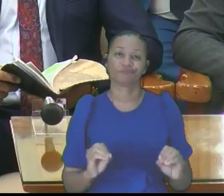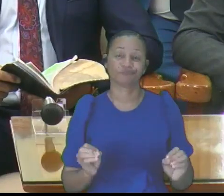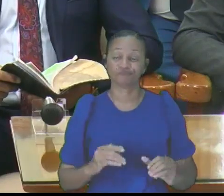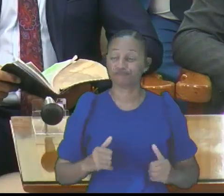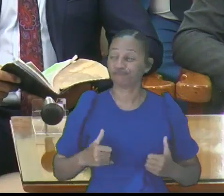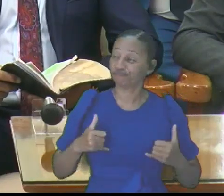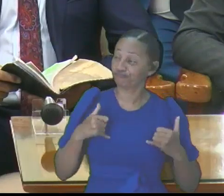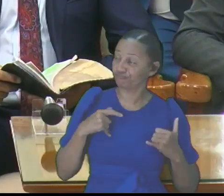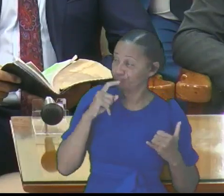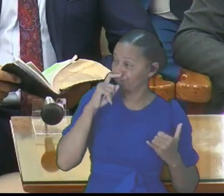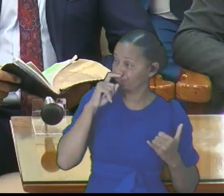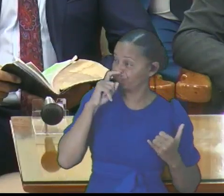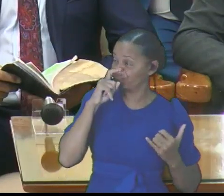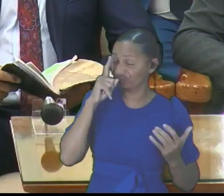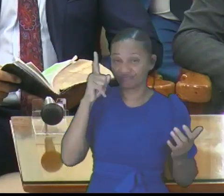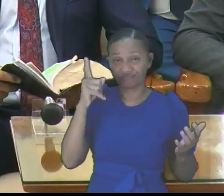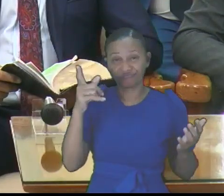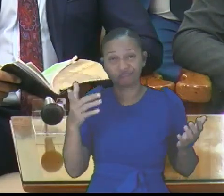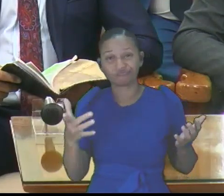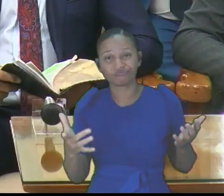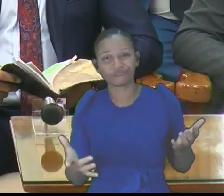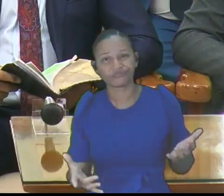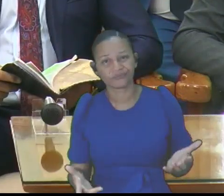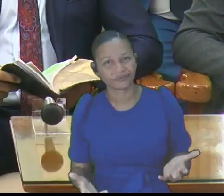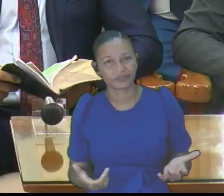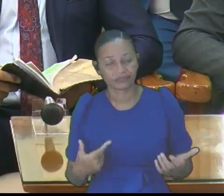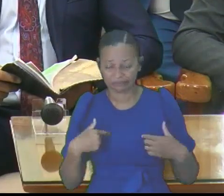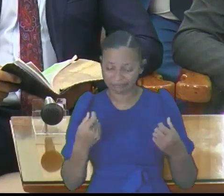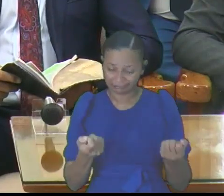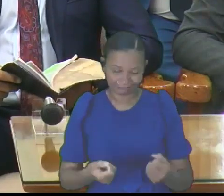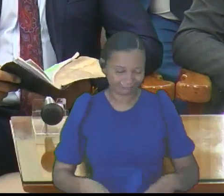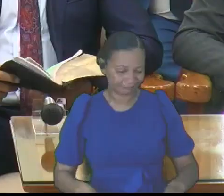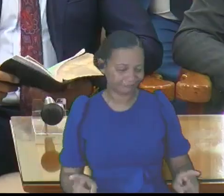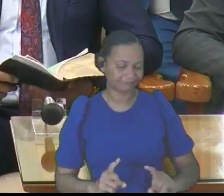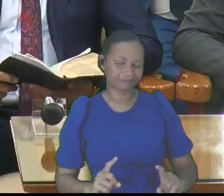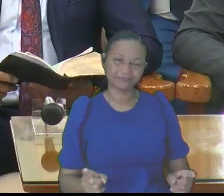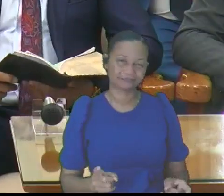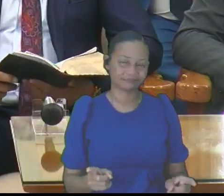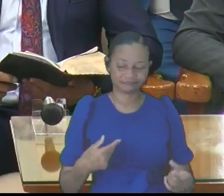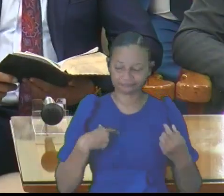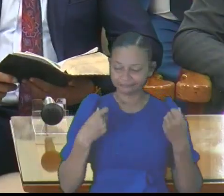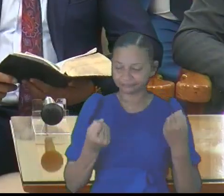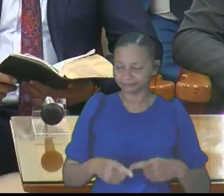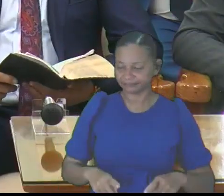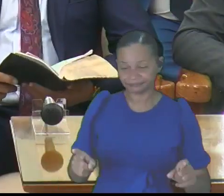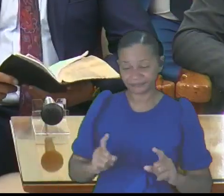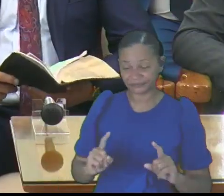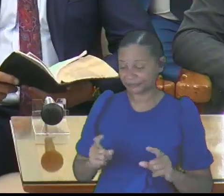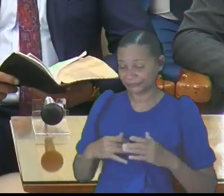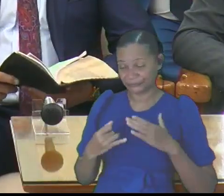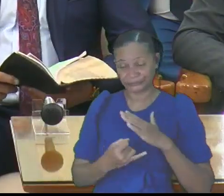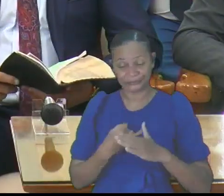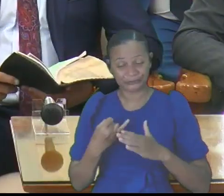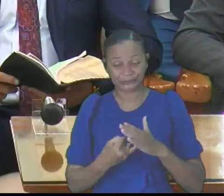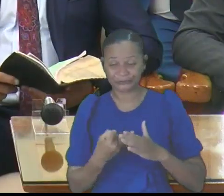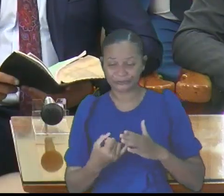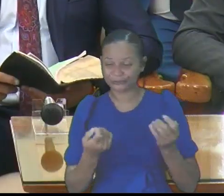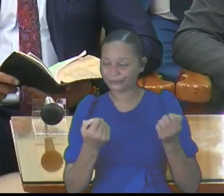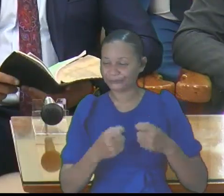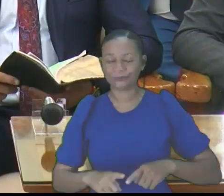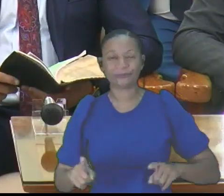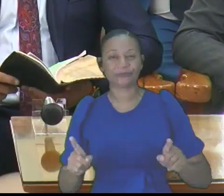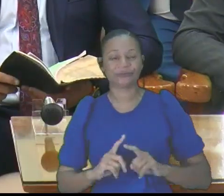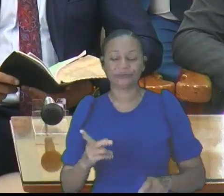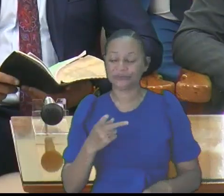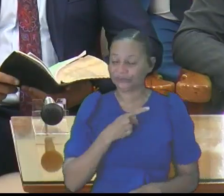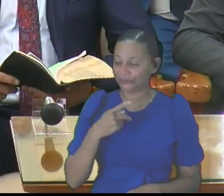A soberba, a arrogância. Eu não preciso. Eu não preciso da instituição, eu não preciso de